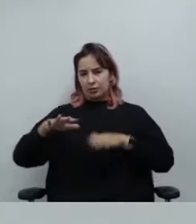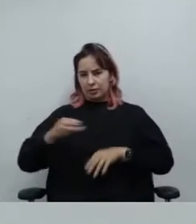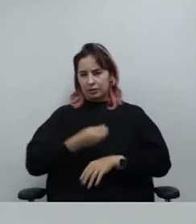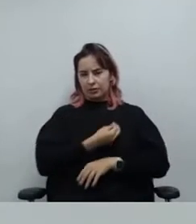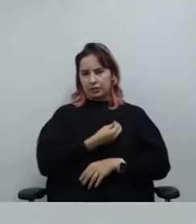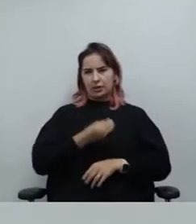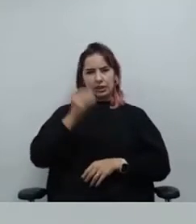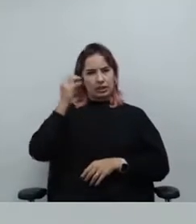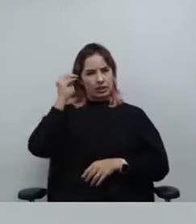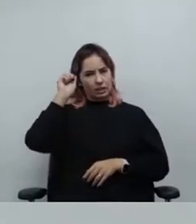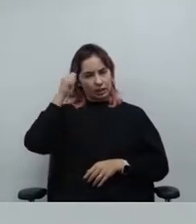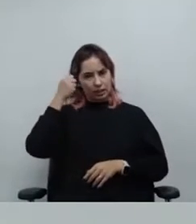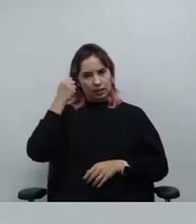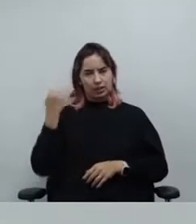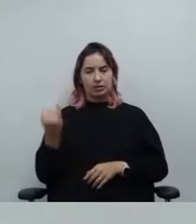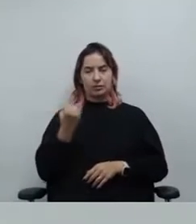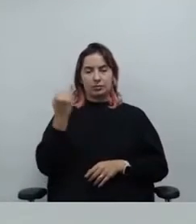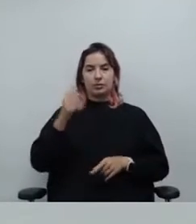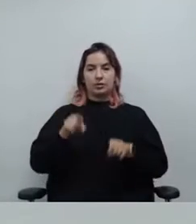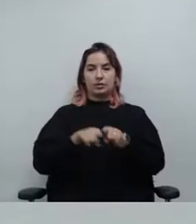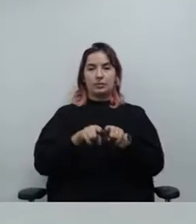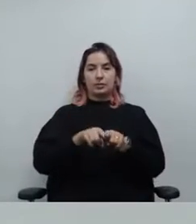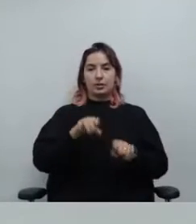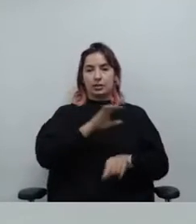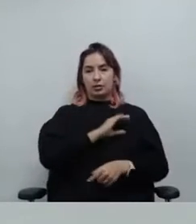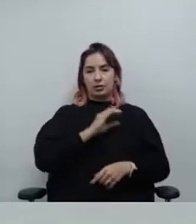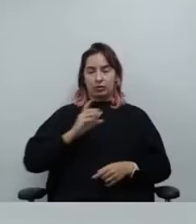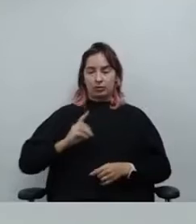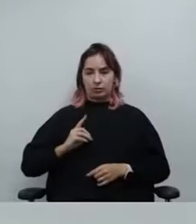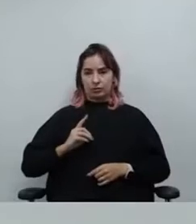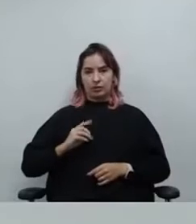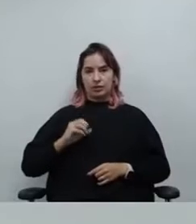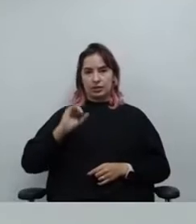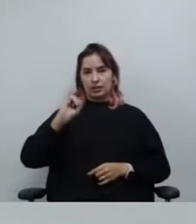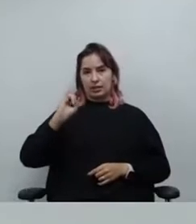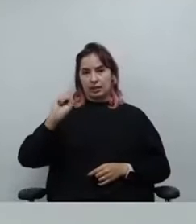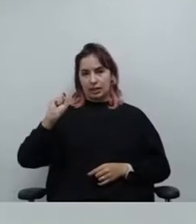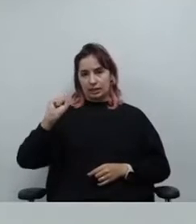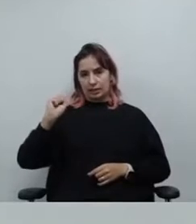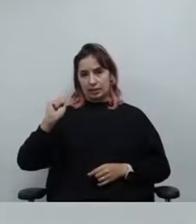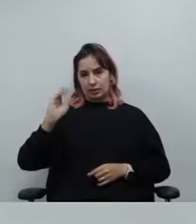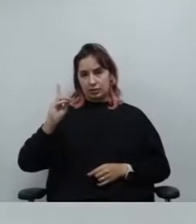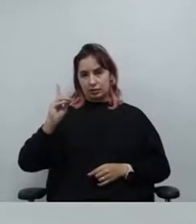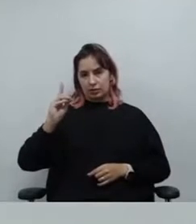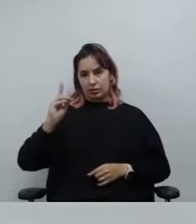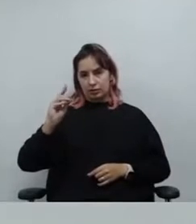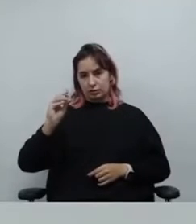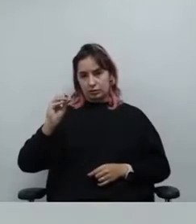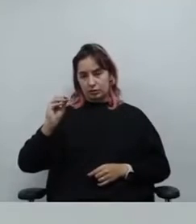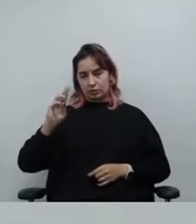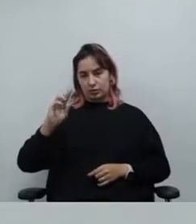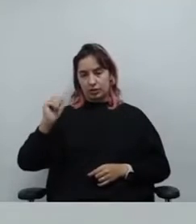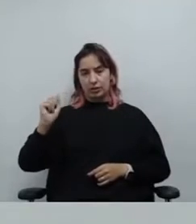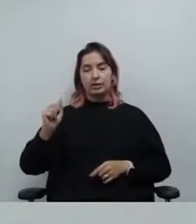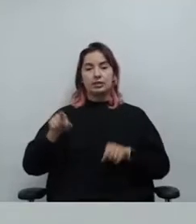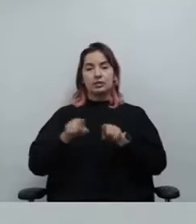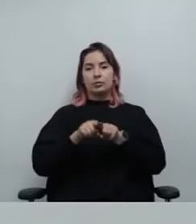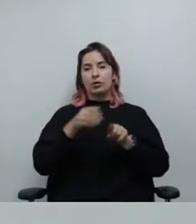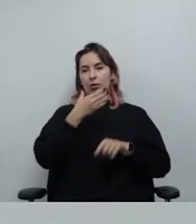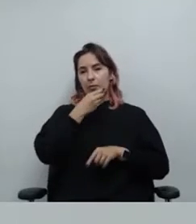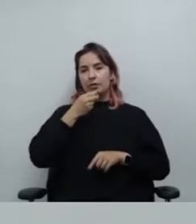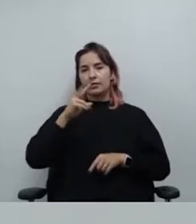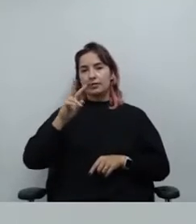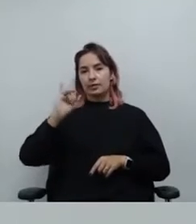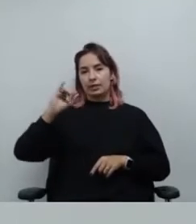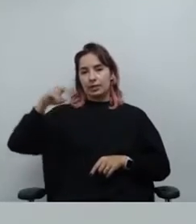a partir da histórica coordenação da Isadora Brandão com Vinícius, que aqui presente também.